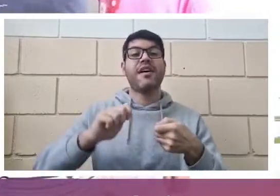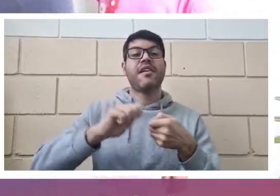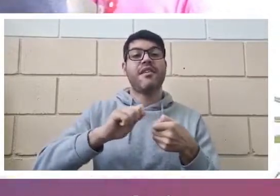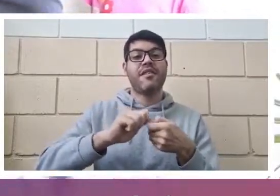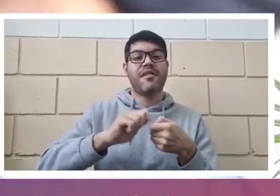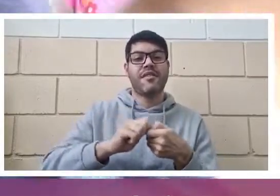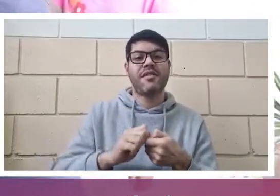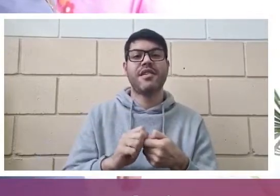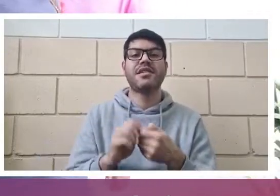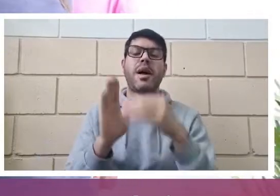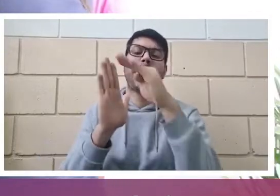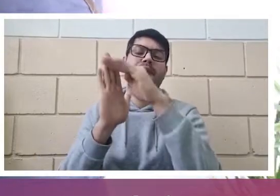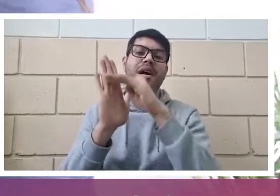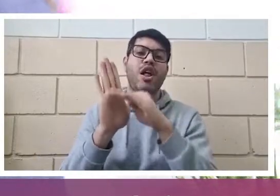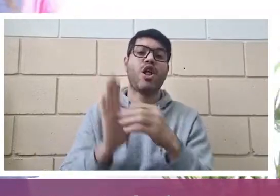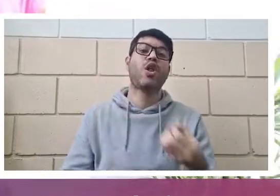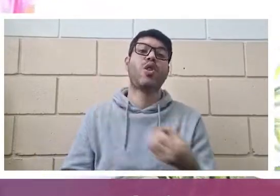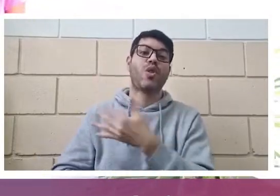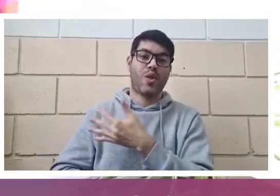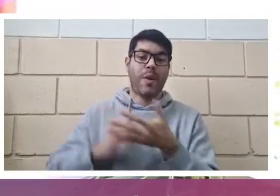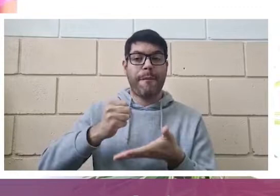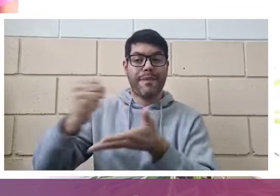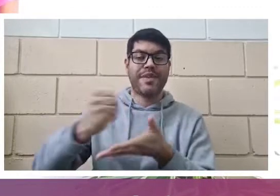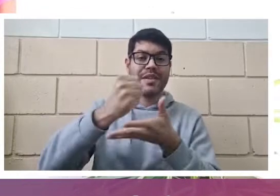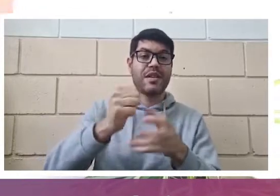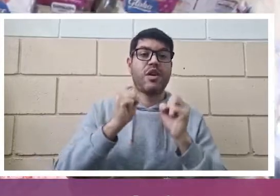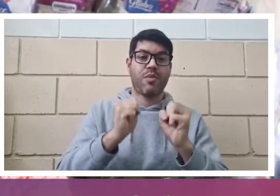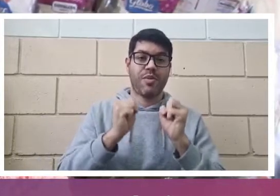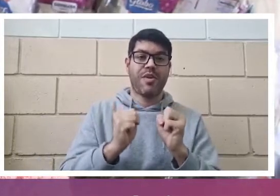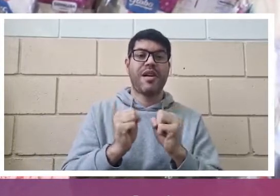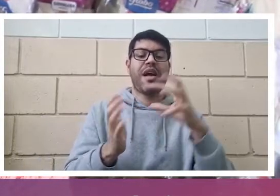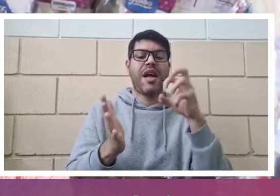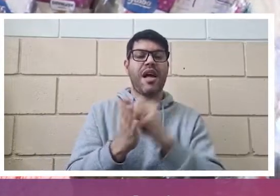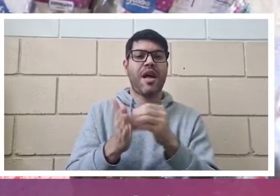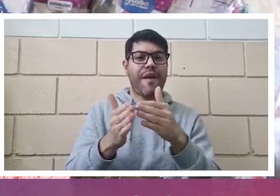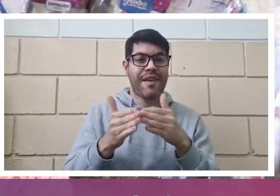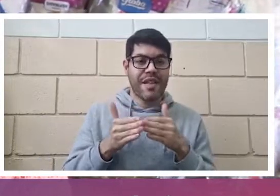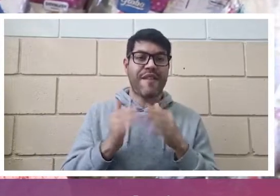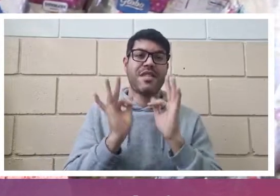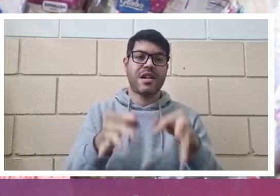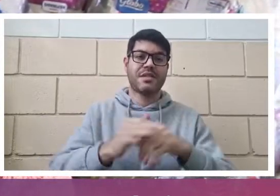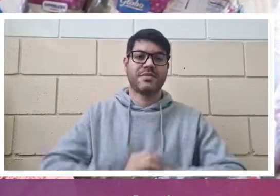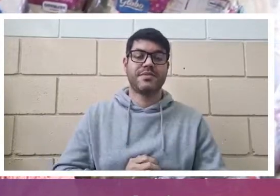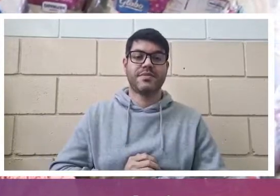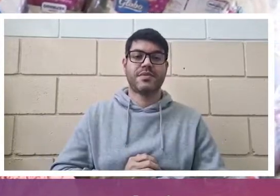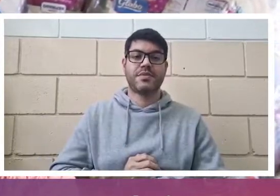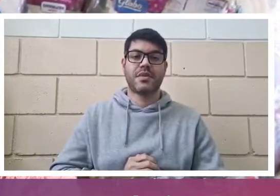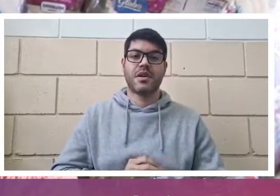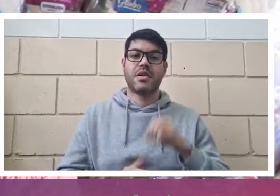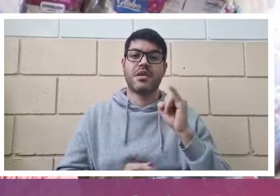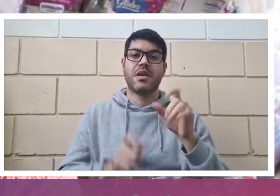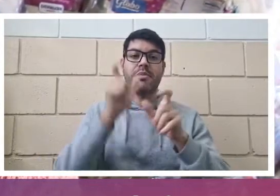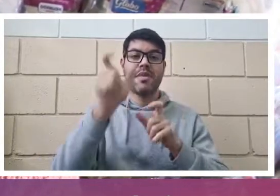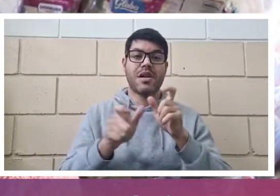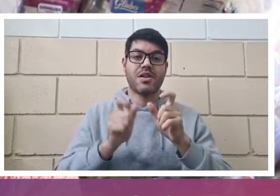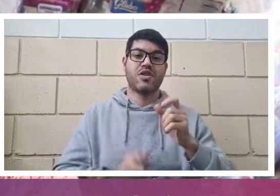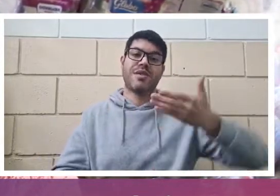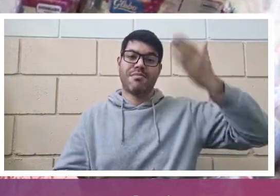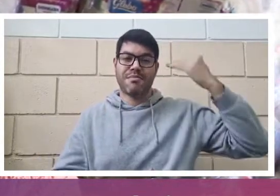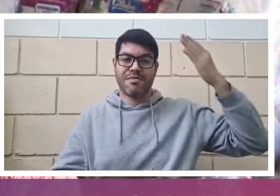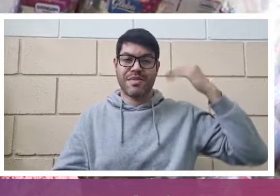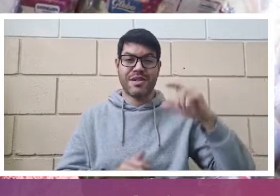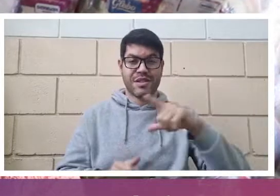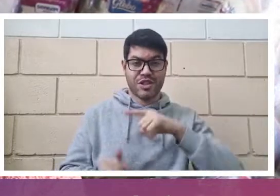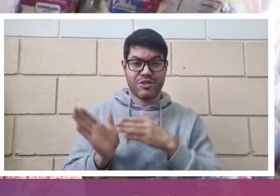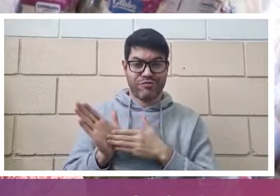as entregas até que a nova licitação seja finalizada. A pessoa chegar com a requisição de junho e julho, ela vai retirar uma cesta. E aí